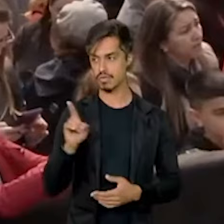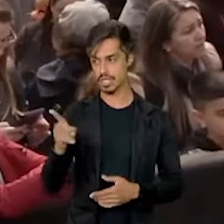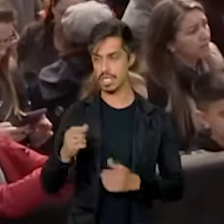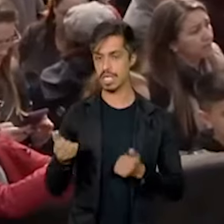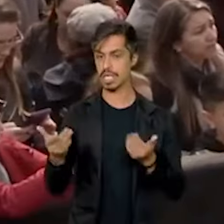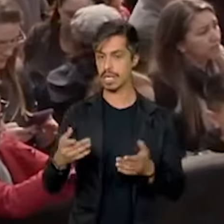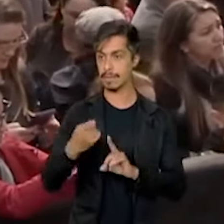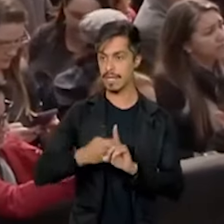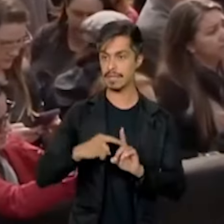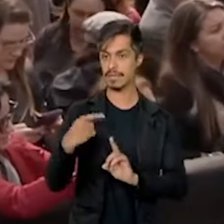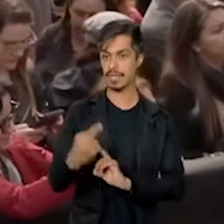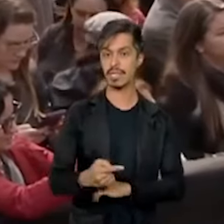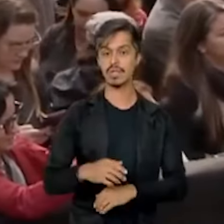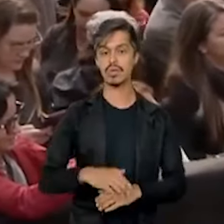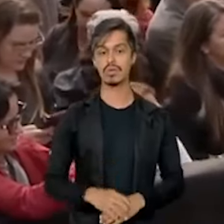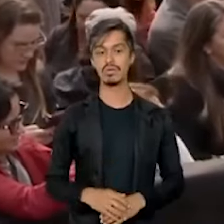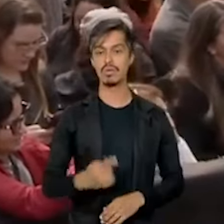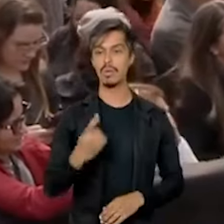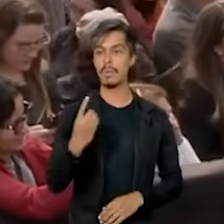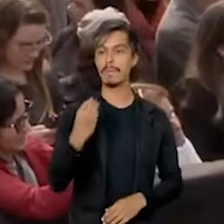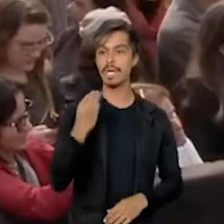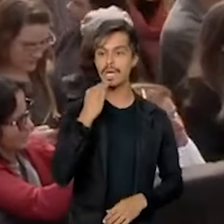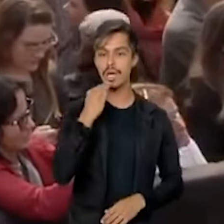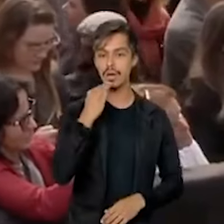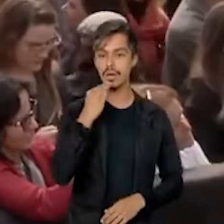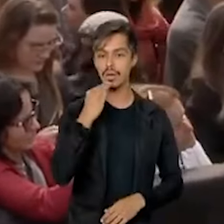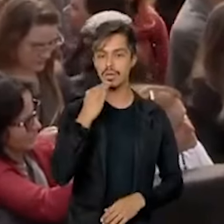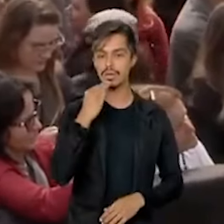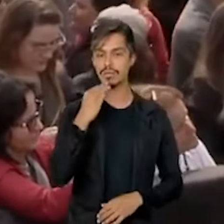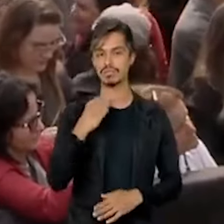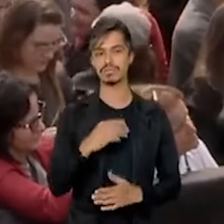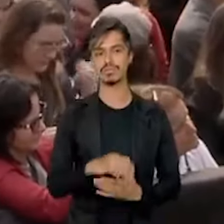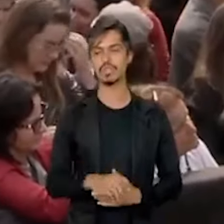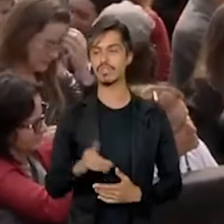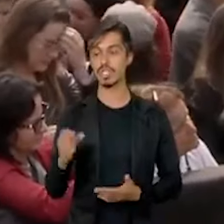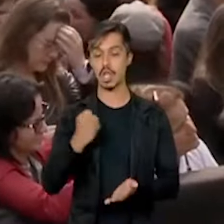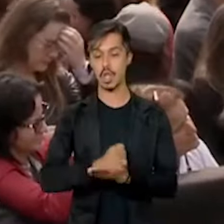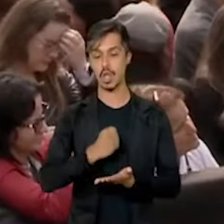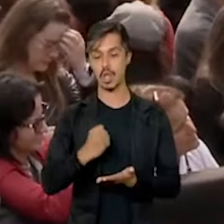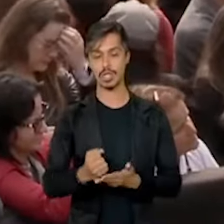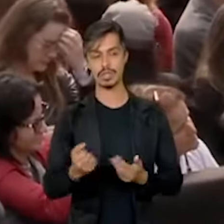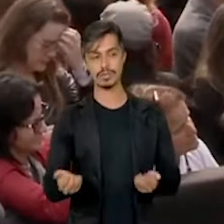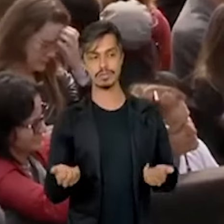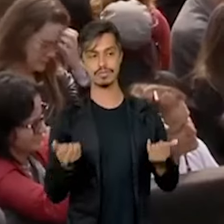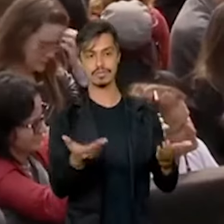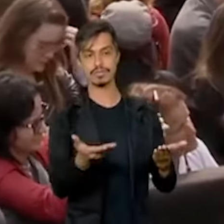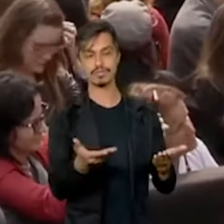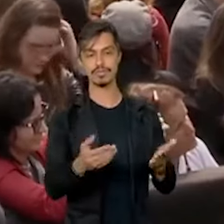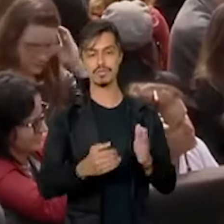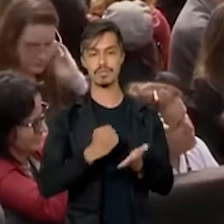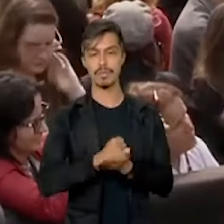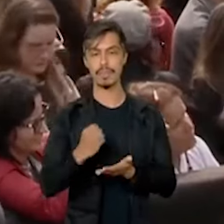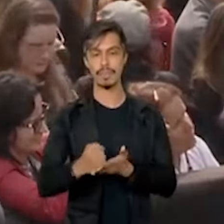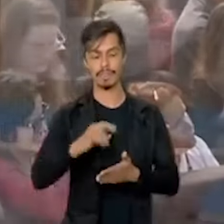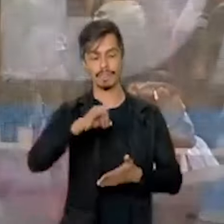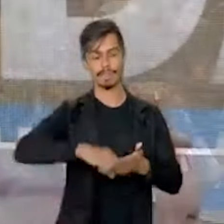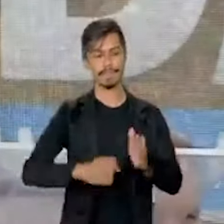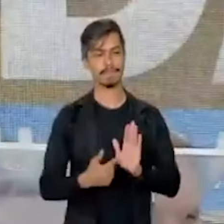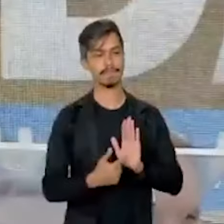mês mais de 1 milhão, e só vai contratar, presidente, só vai entregar para a sociedade brasileira um contrato de mais